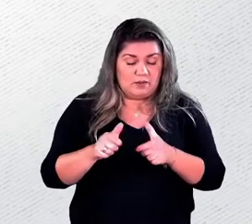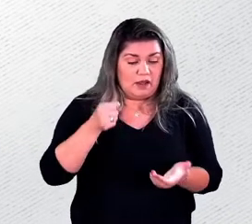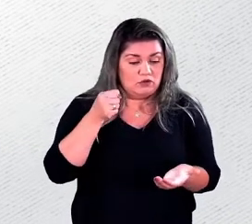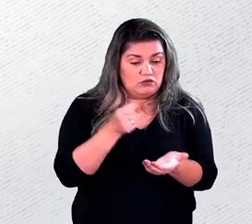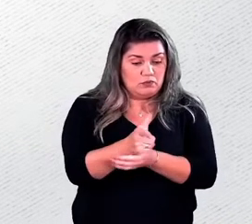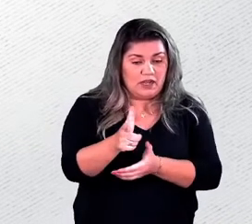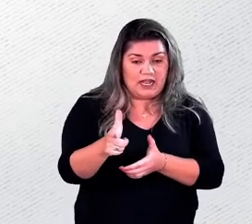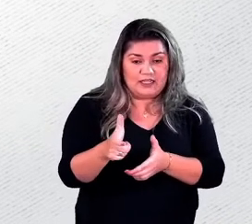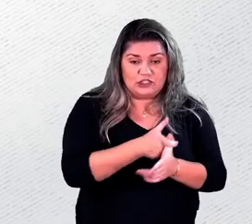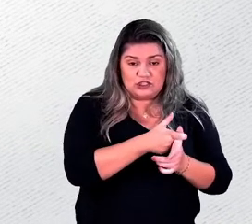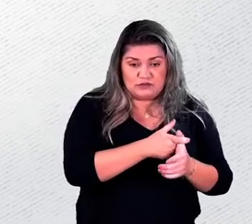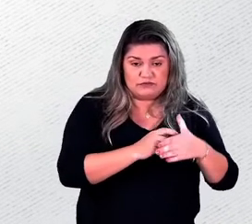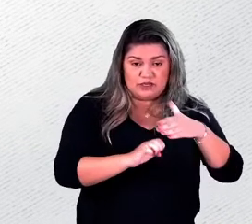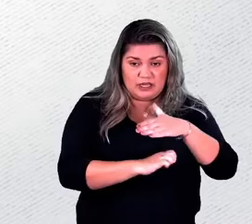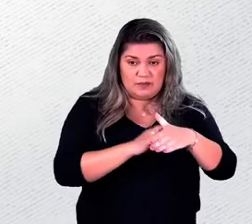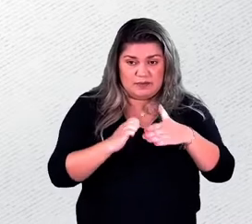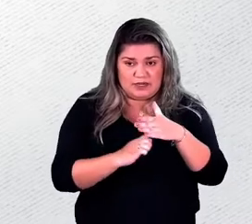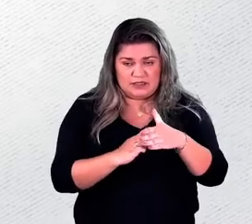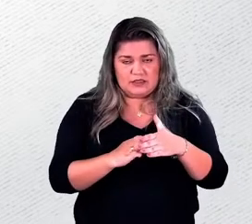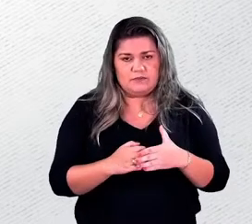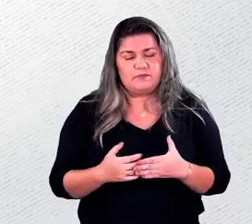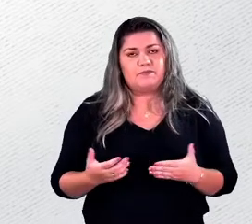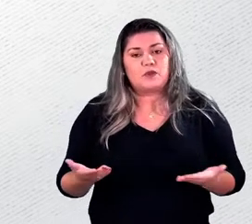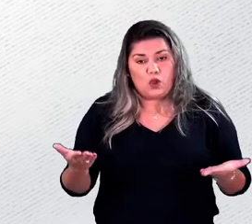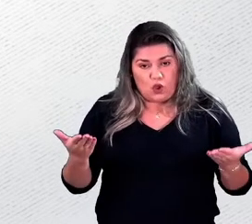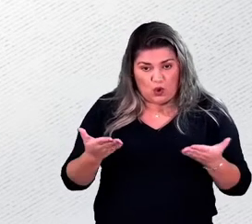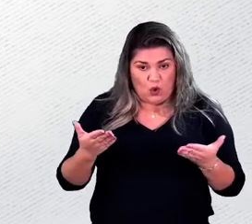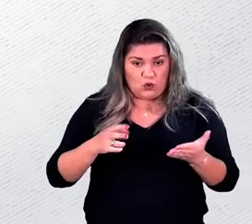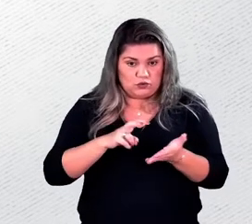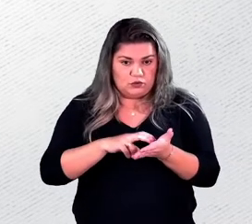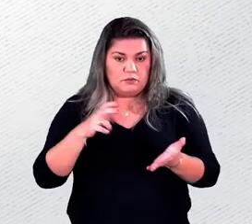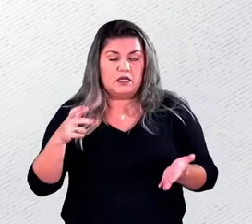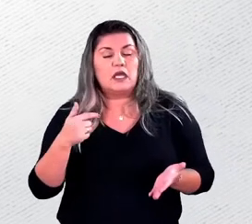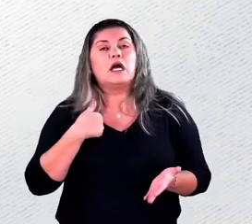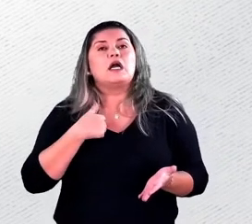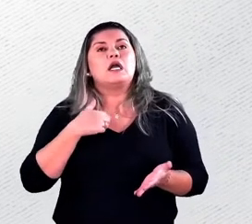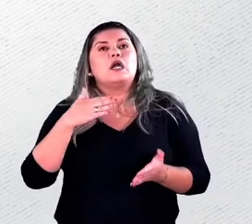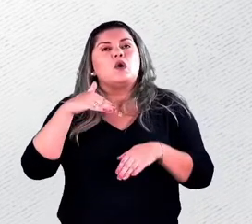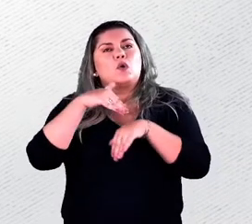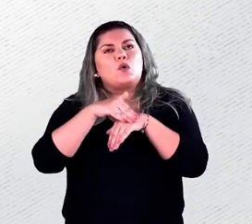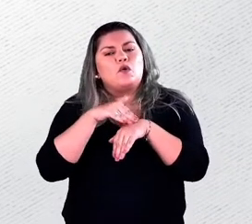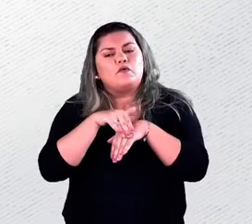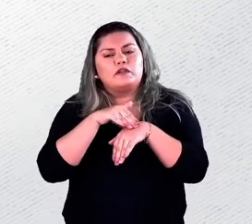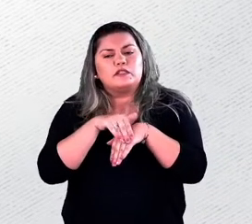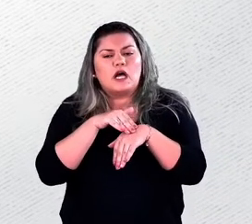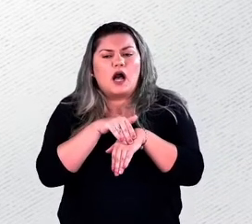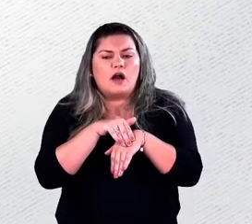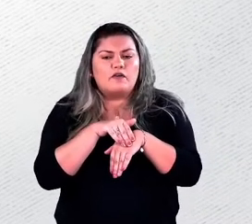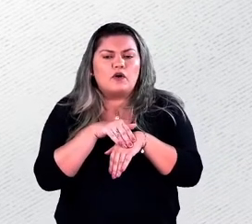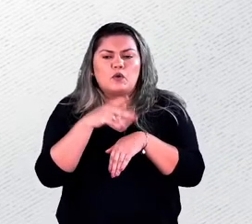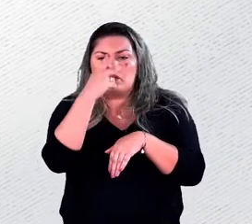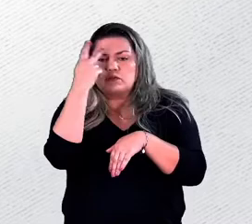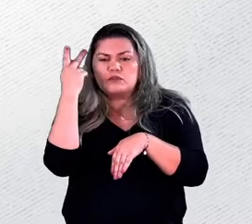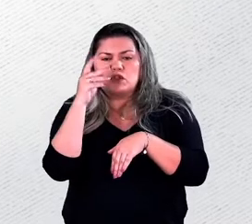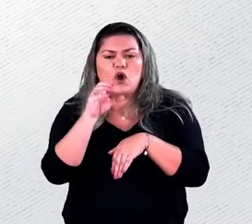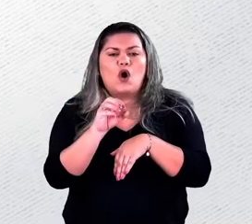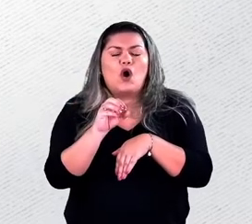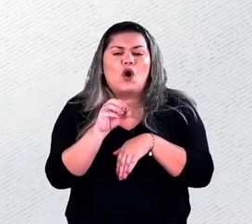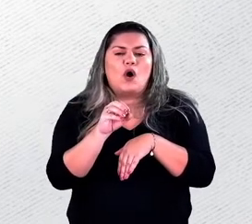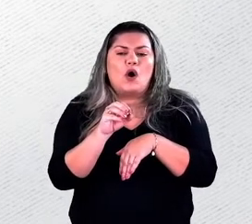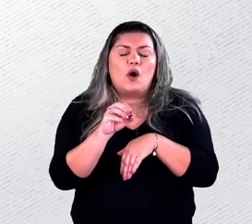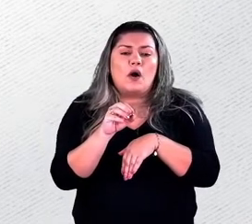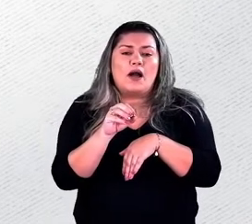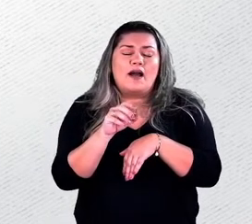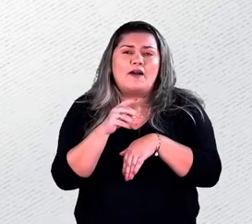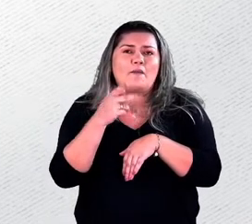E como eu começava hoje de manhã no GT com os membros do GT história Unidos ele disse olha É de fato havia